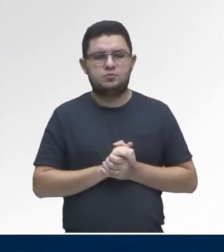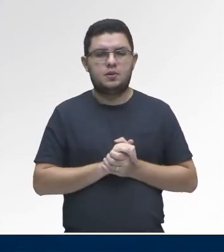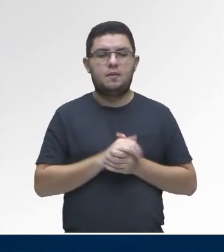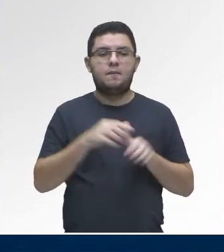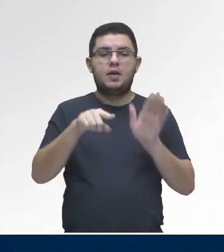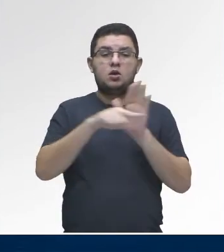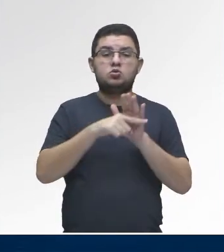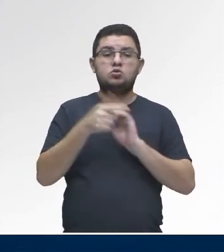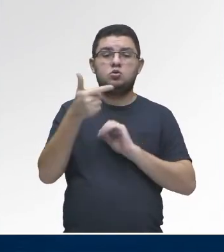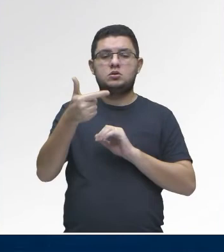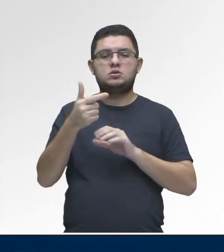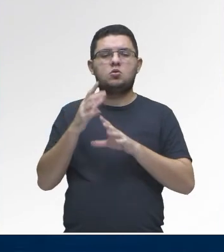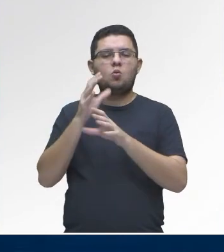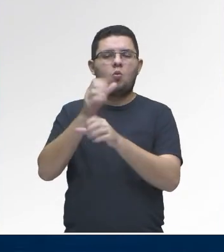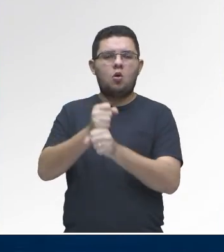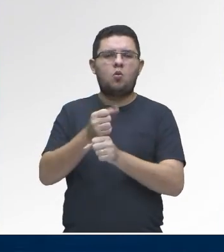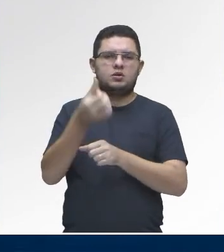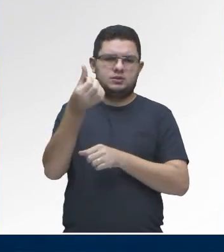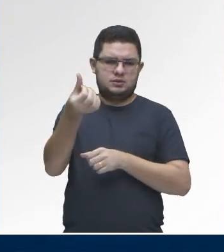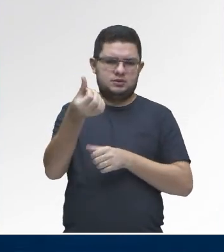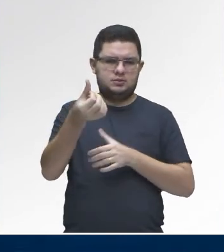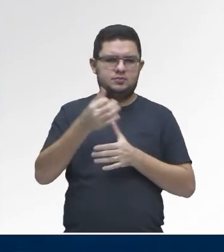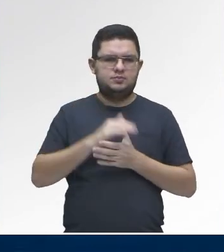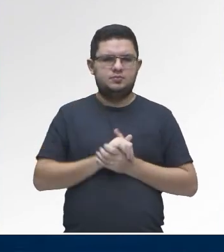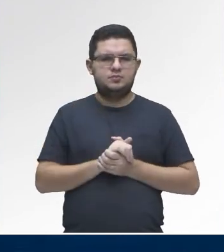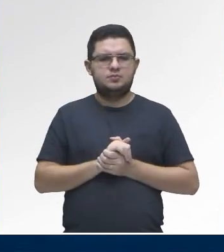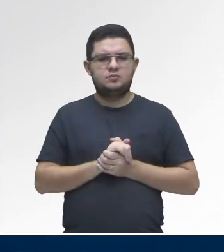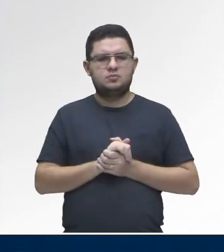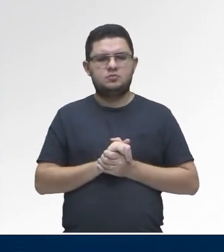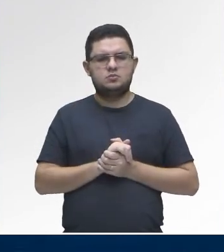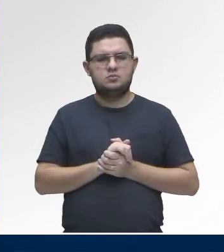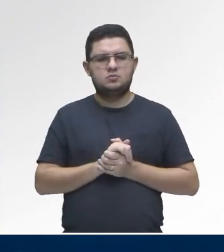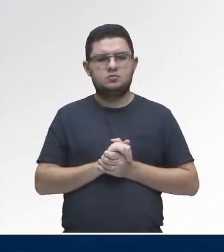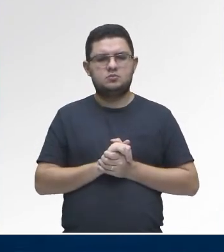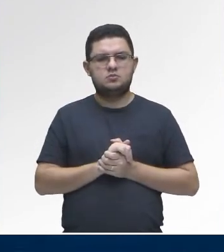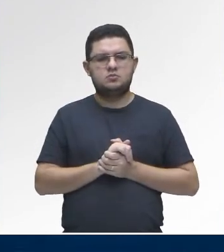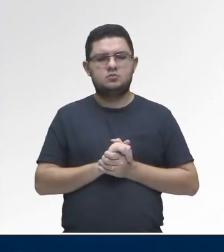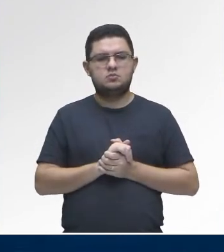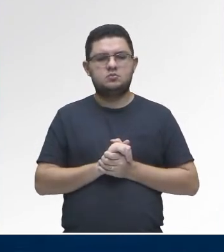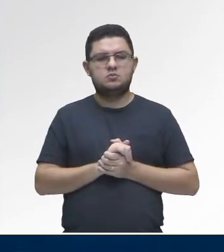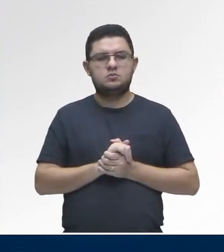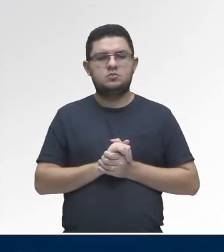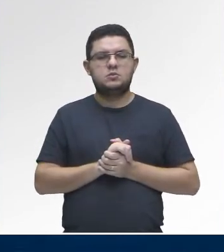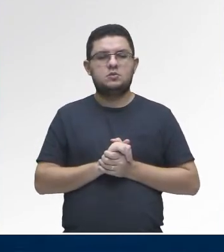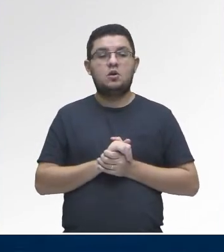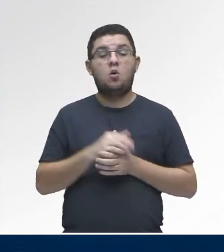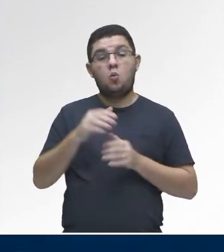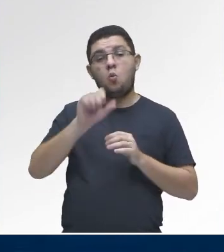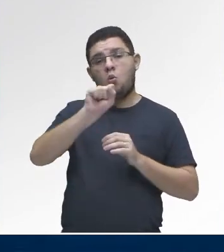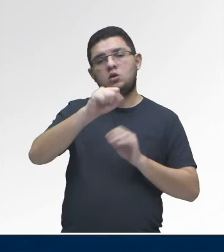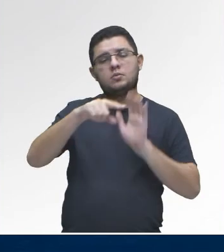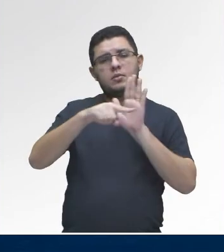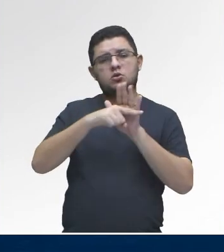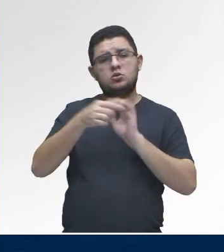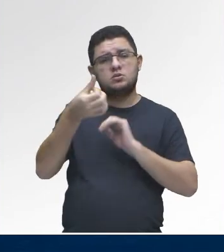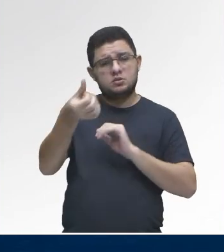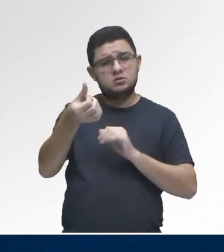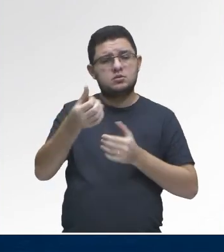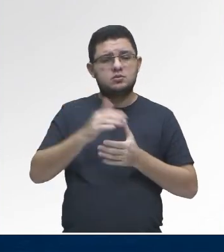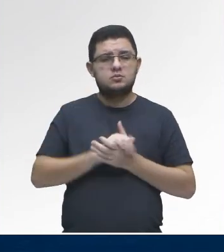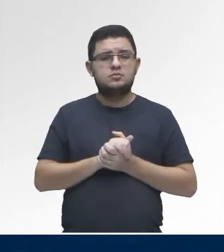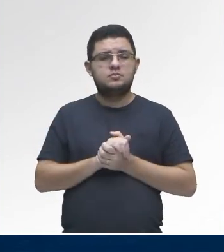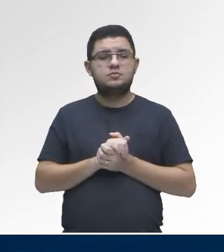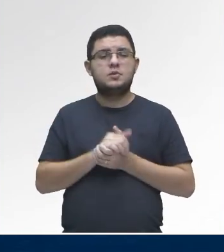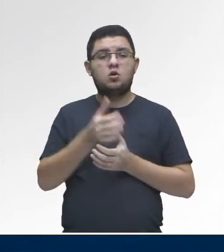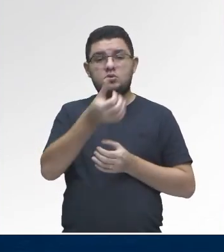Menos 2 igual a 6. 8 menos 2 é 6. E realmente igualou com